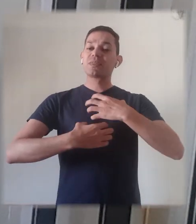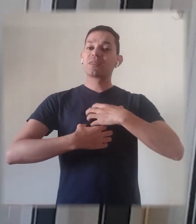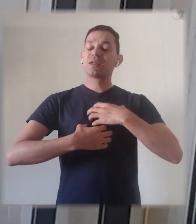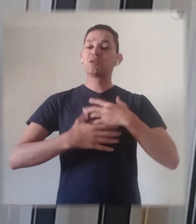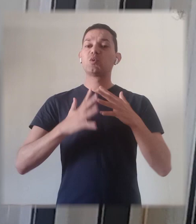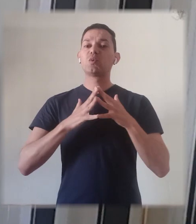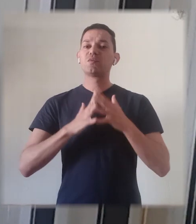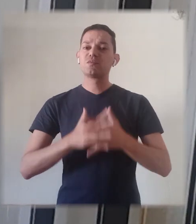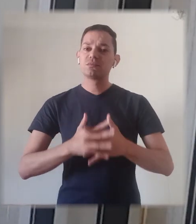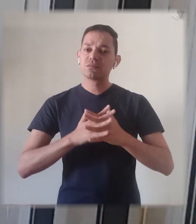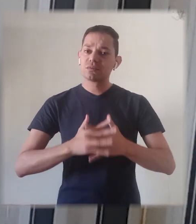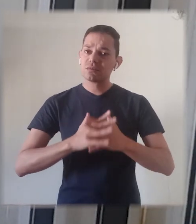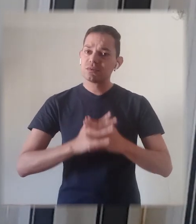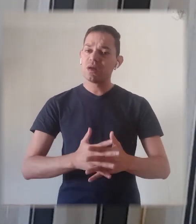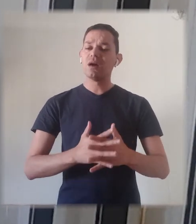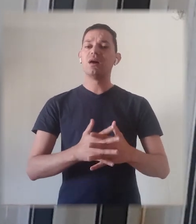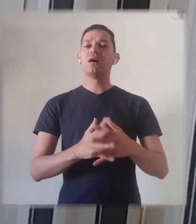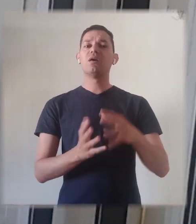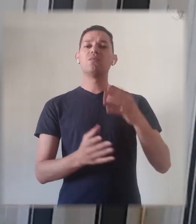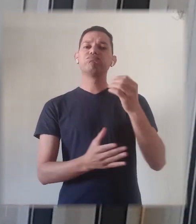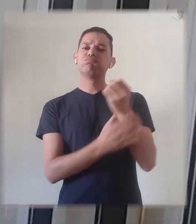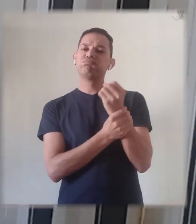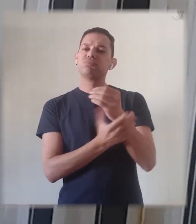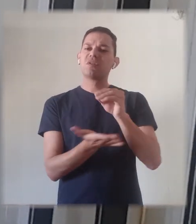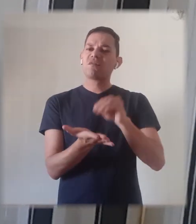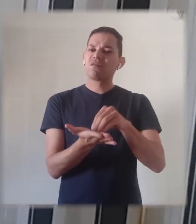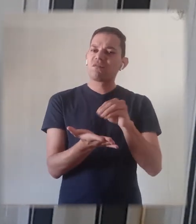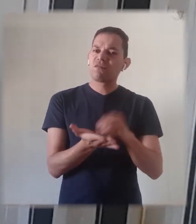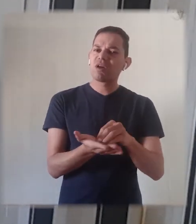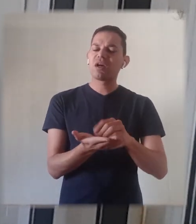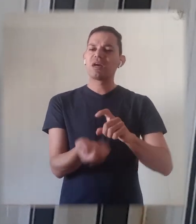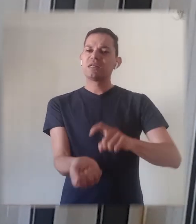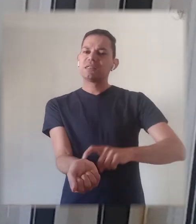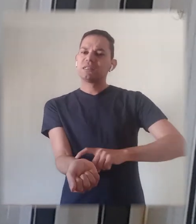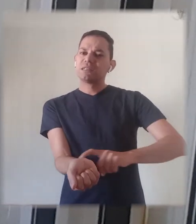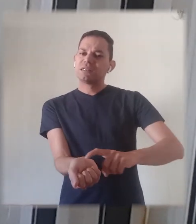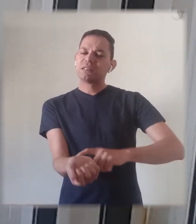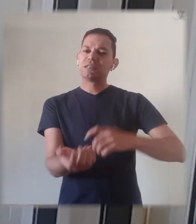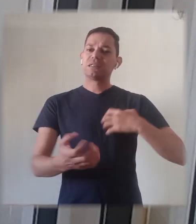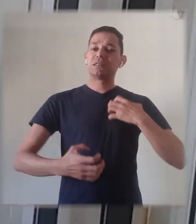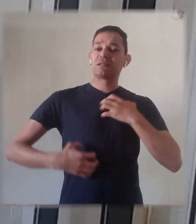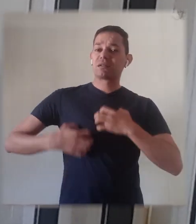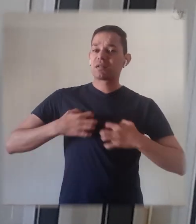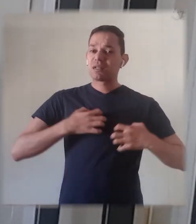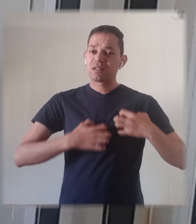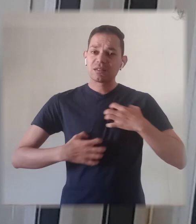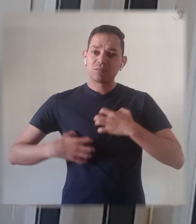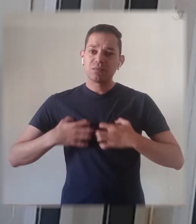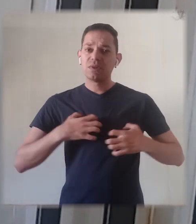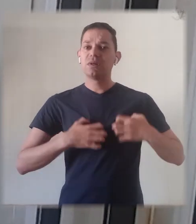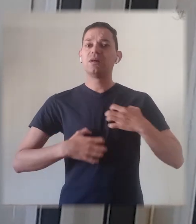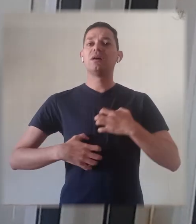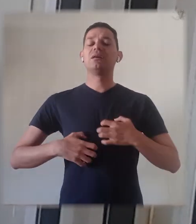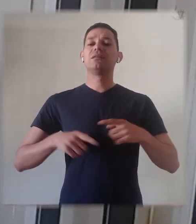de uma maior confusão, de insegurança, irritabilidade, angústia,